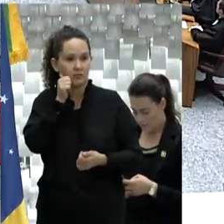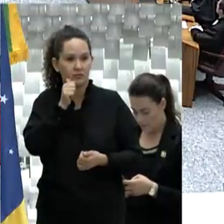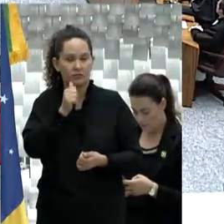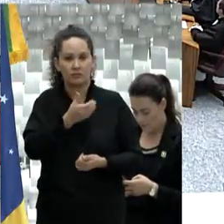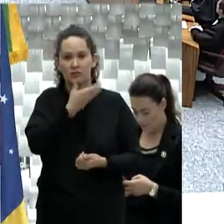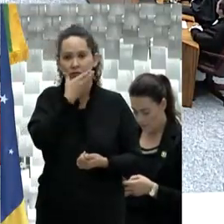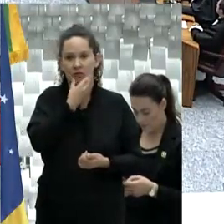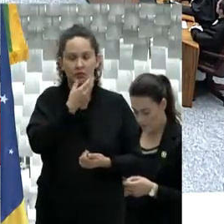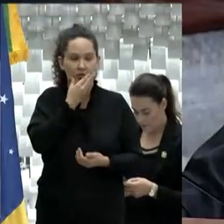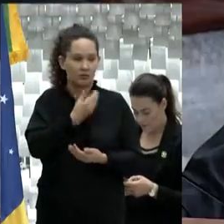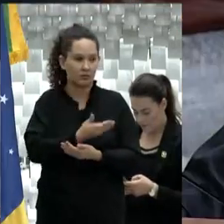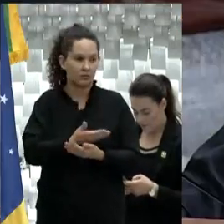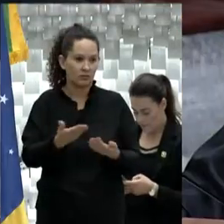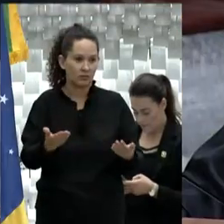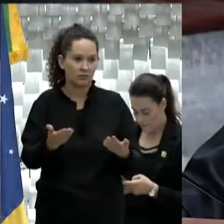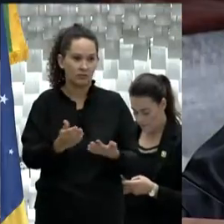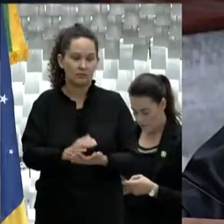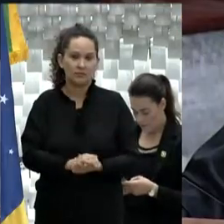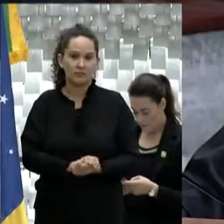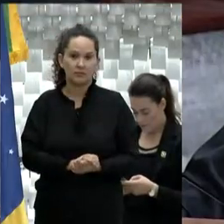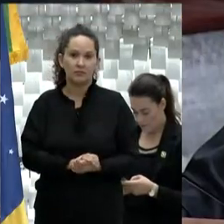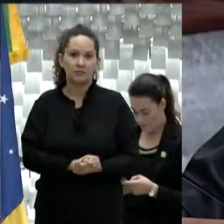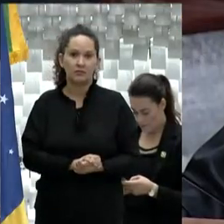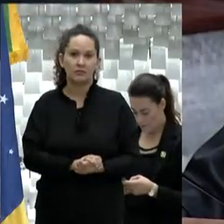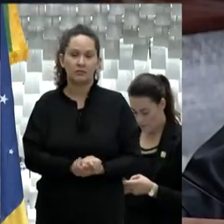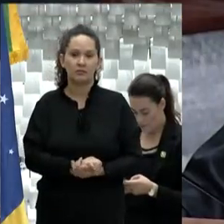e senhores.